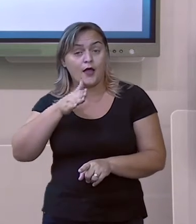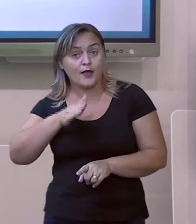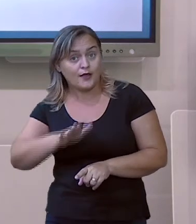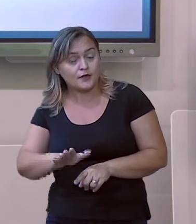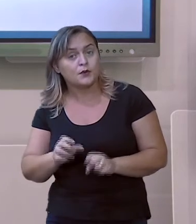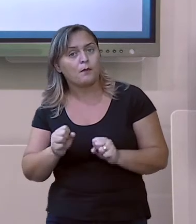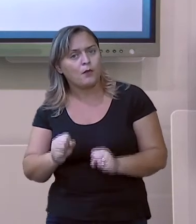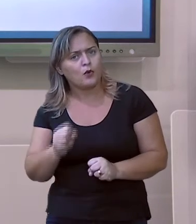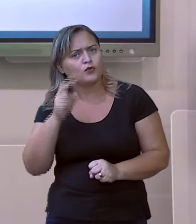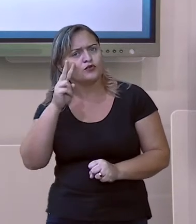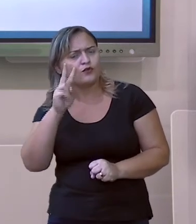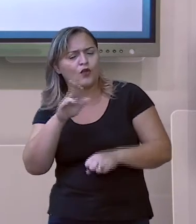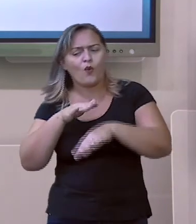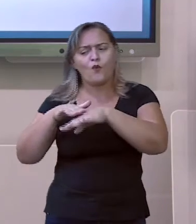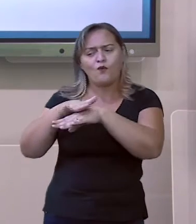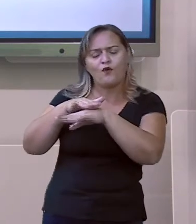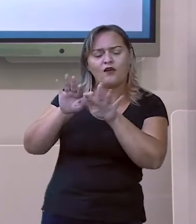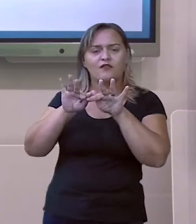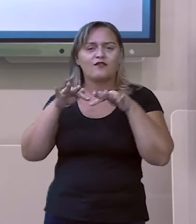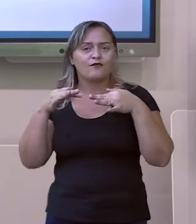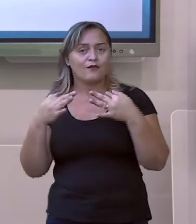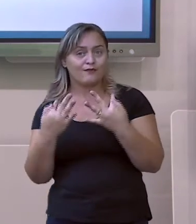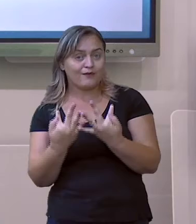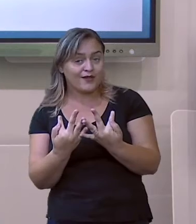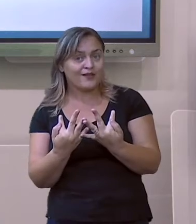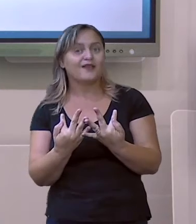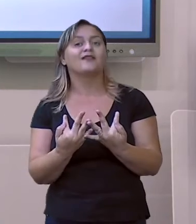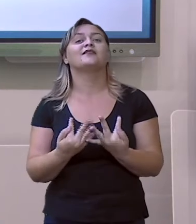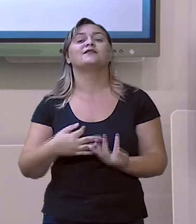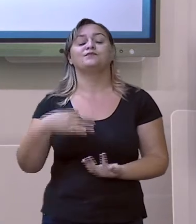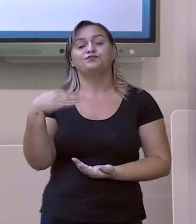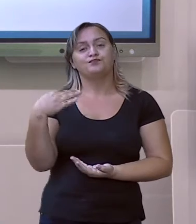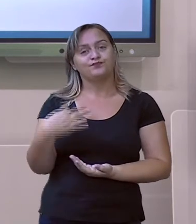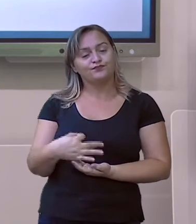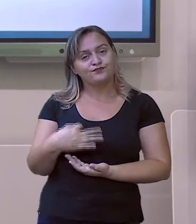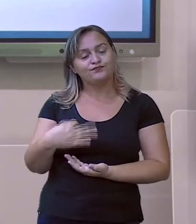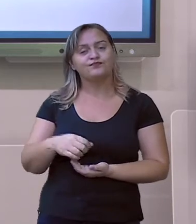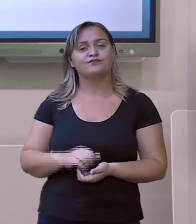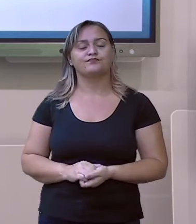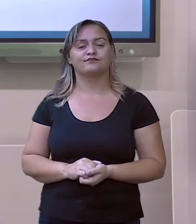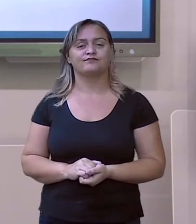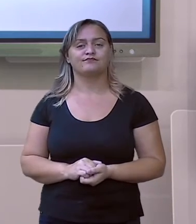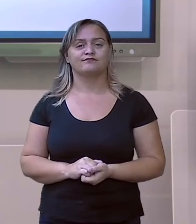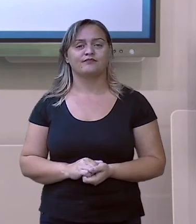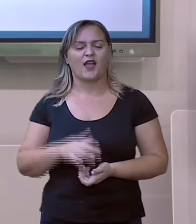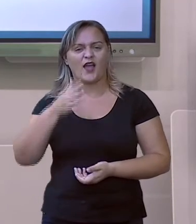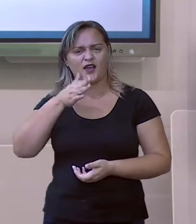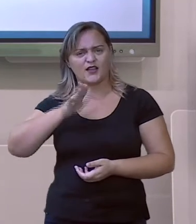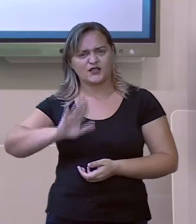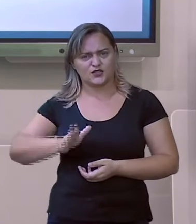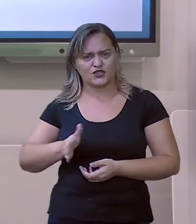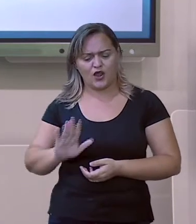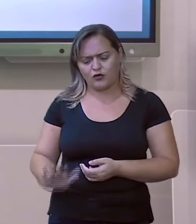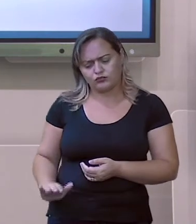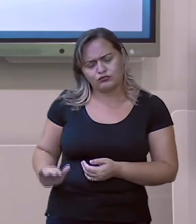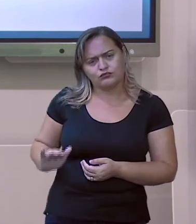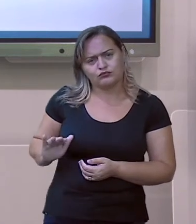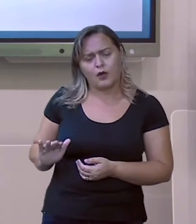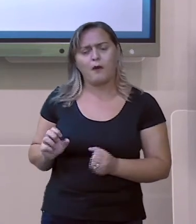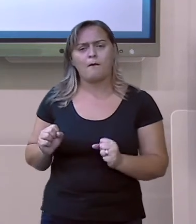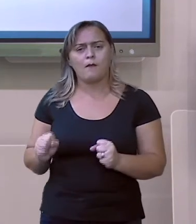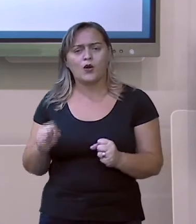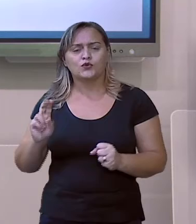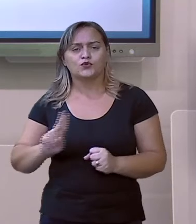6 meses, né, você pode usar aí copos com diversos bicos diferentes, colheres, canudos, de diversos calibres